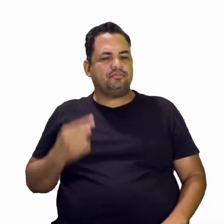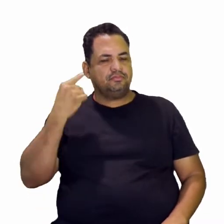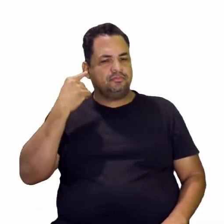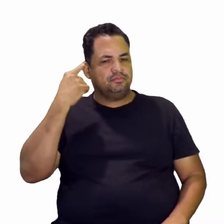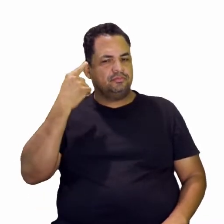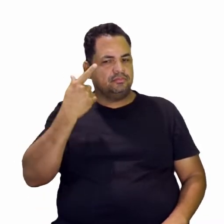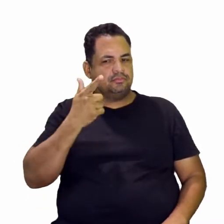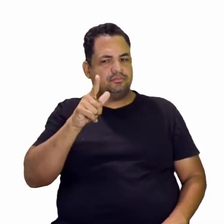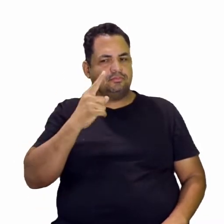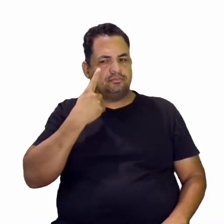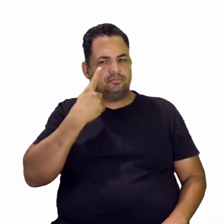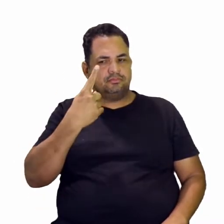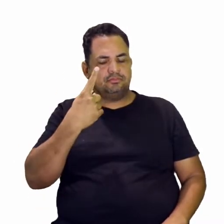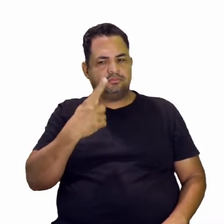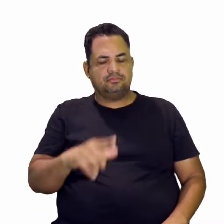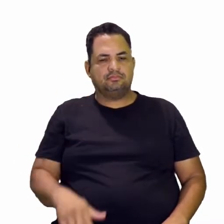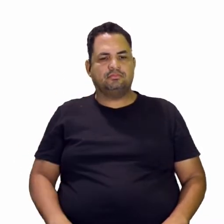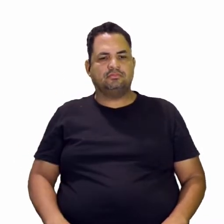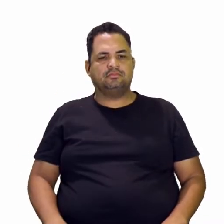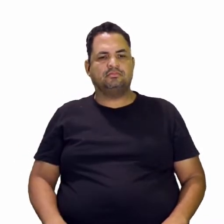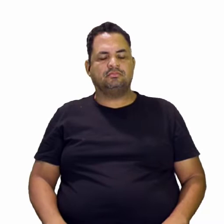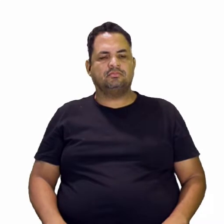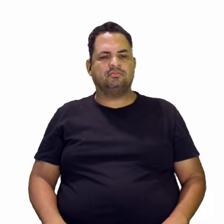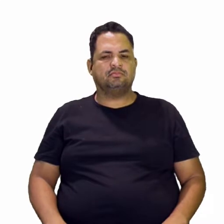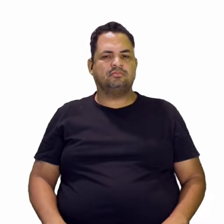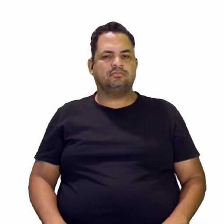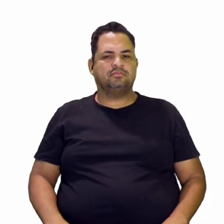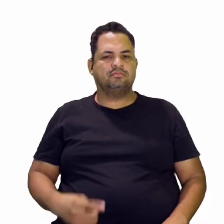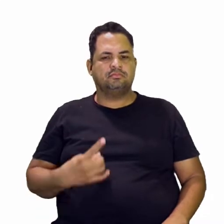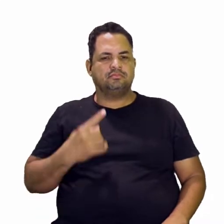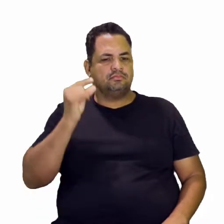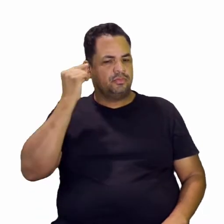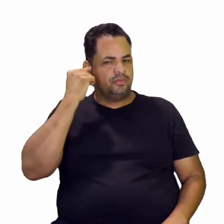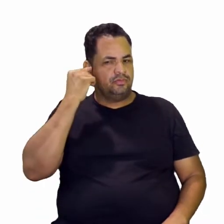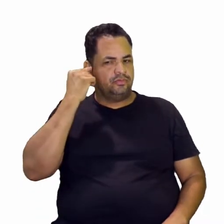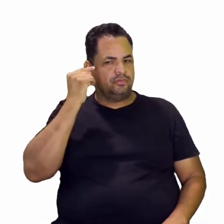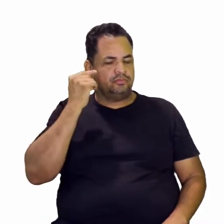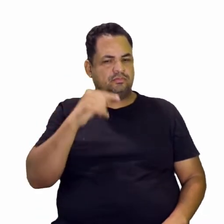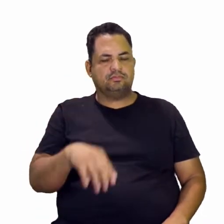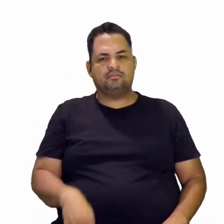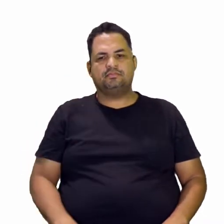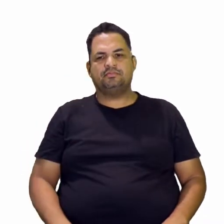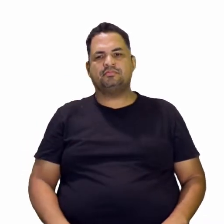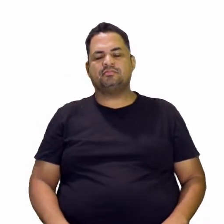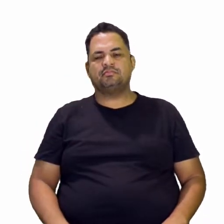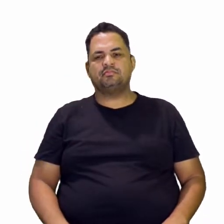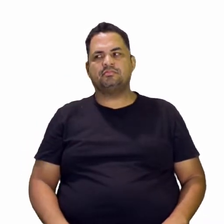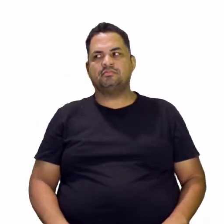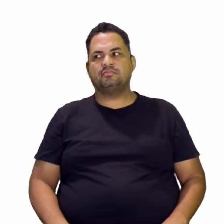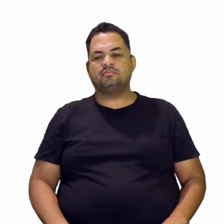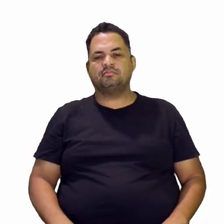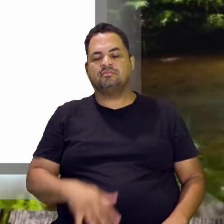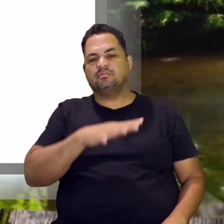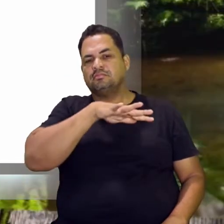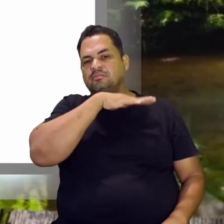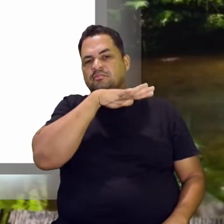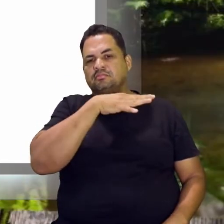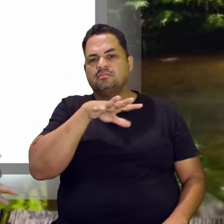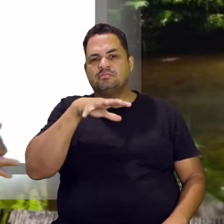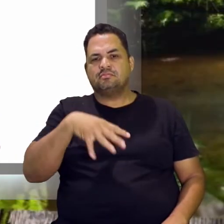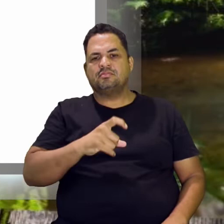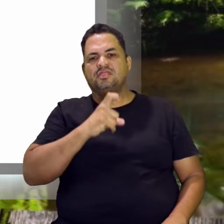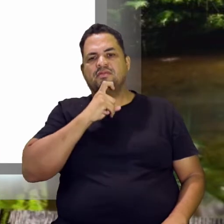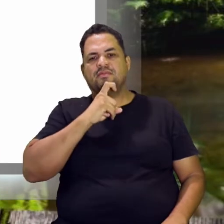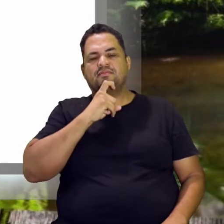gente consegue perceber. E as focas não, tá? É só um orifício mesmo. Tudo bem? Então, esses animais dessas regiões